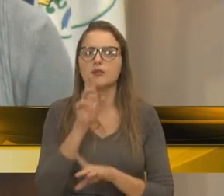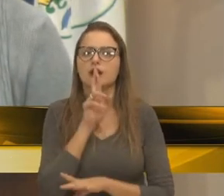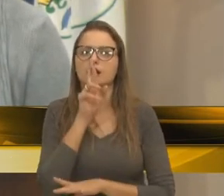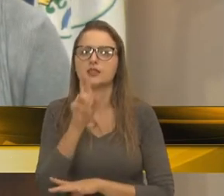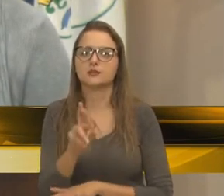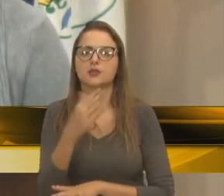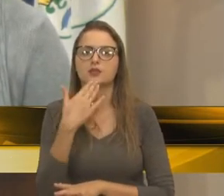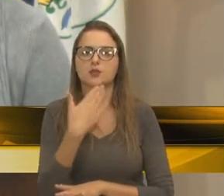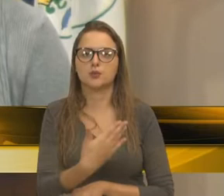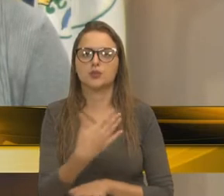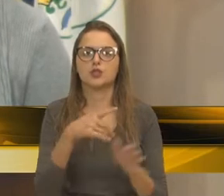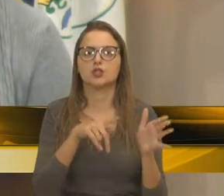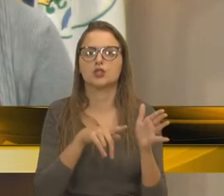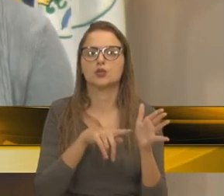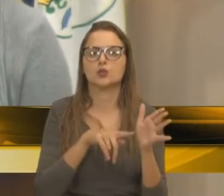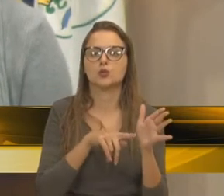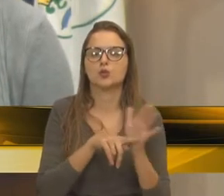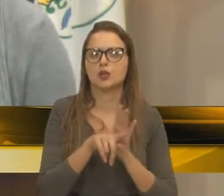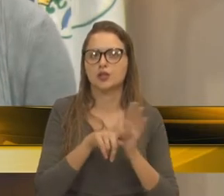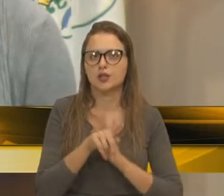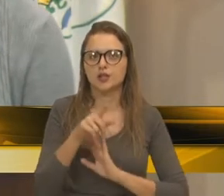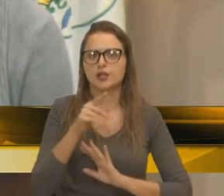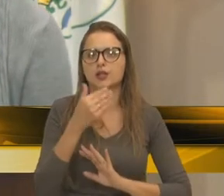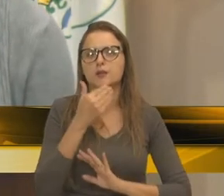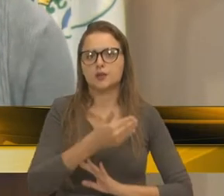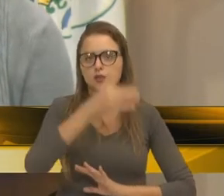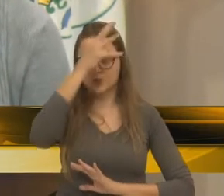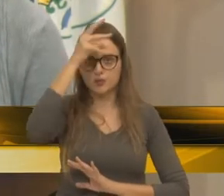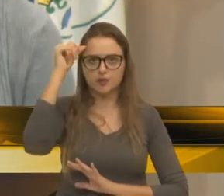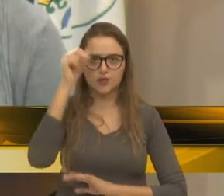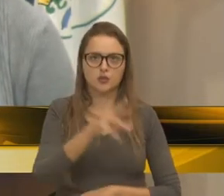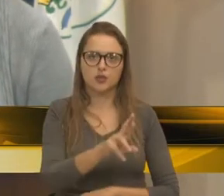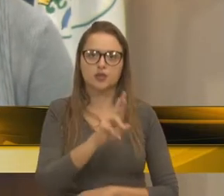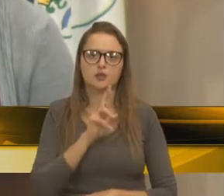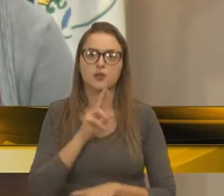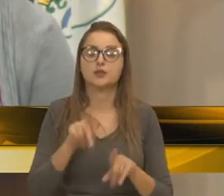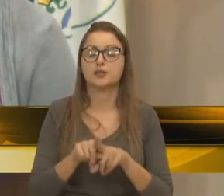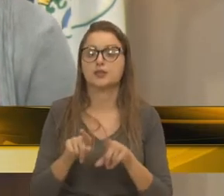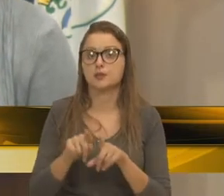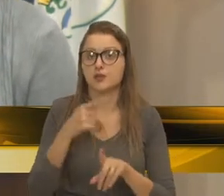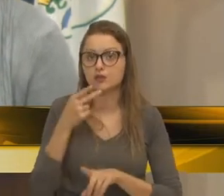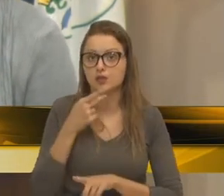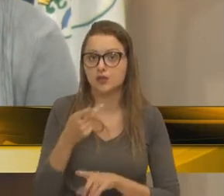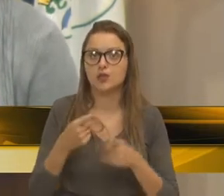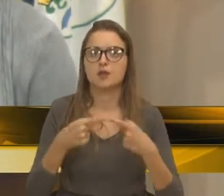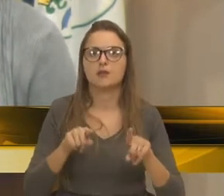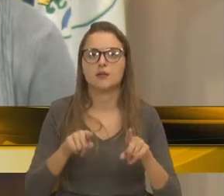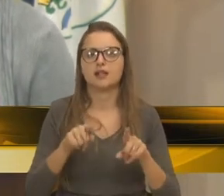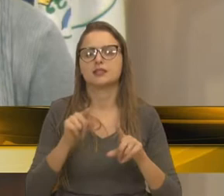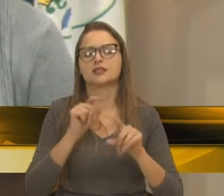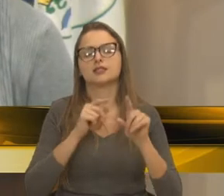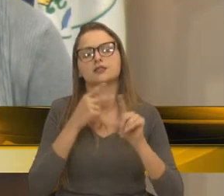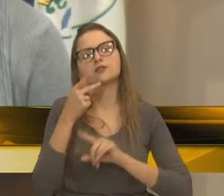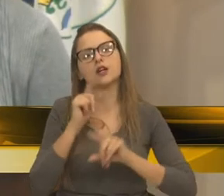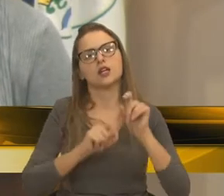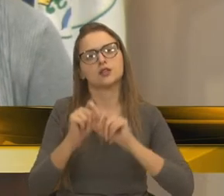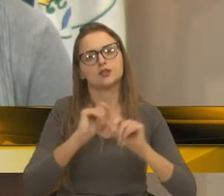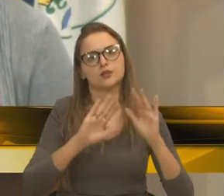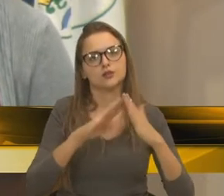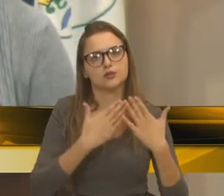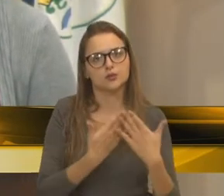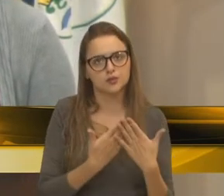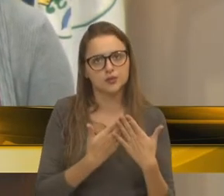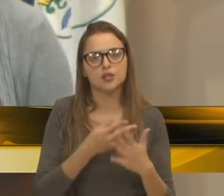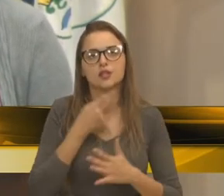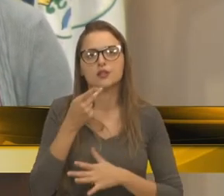de informações que a gente fez no ano passado, e que muito se falou, mas que trata das escolas, e que fala